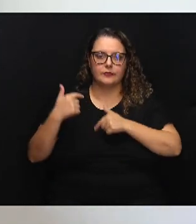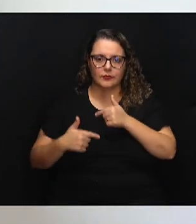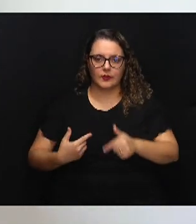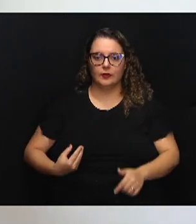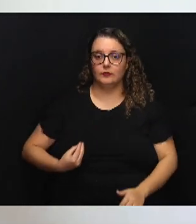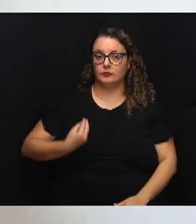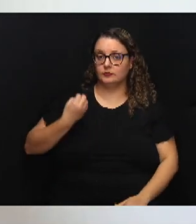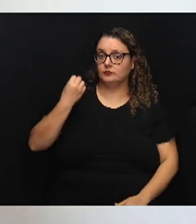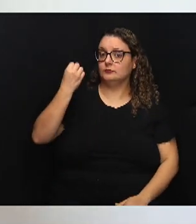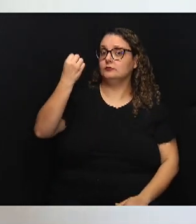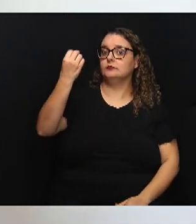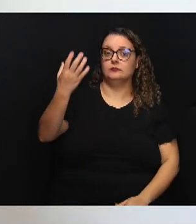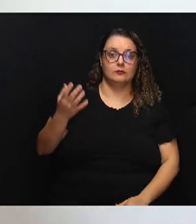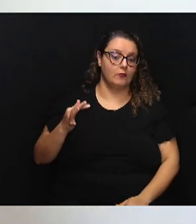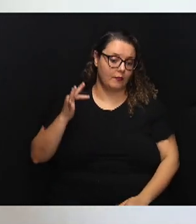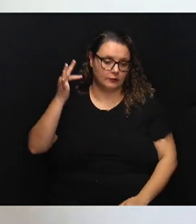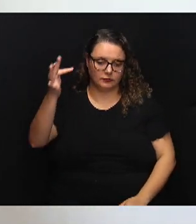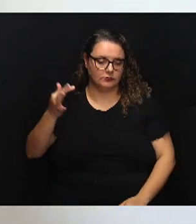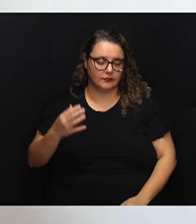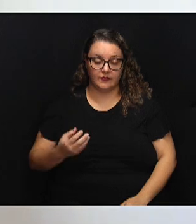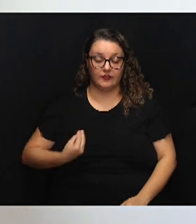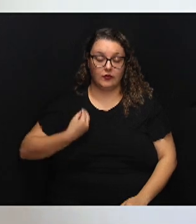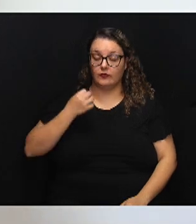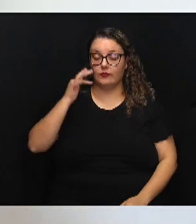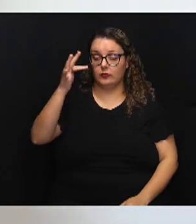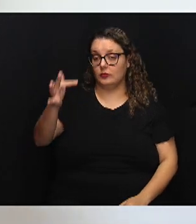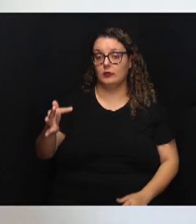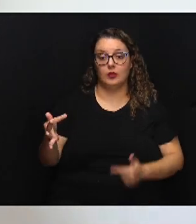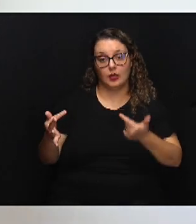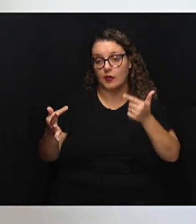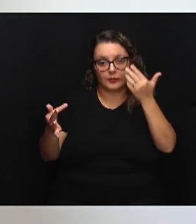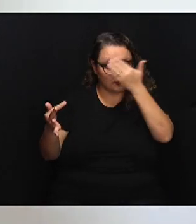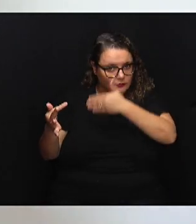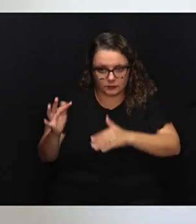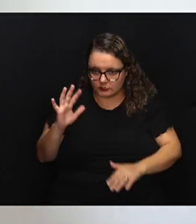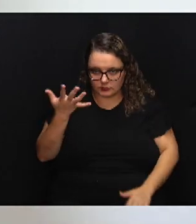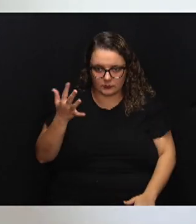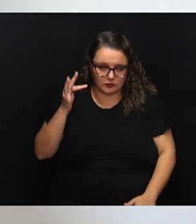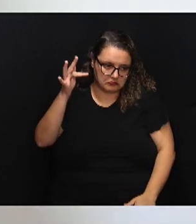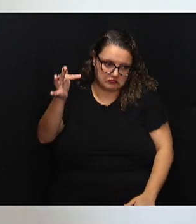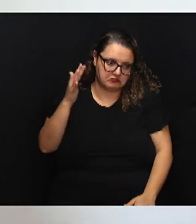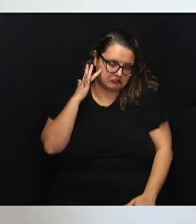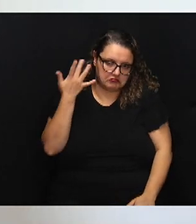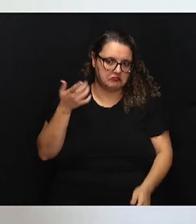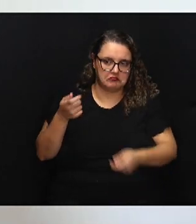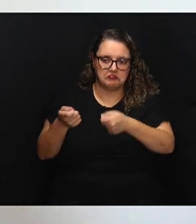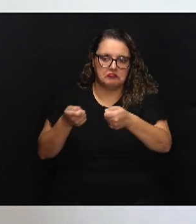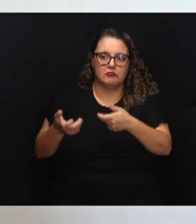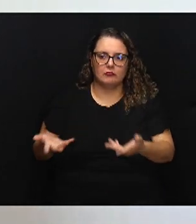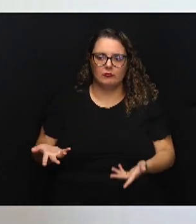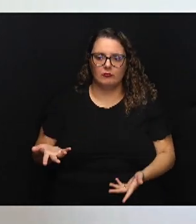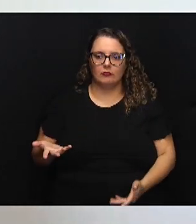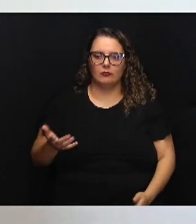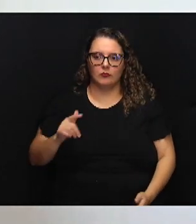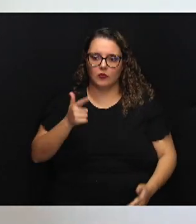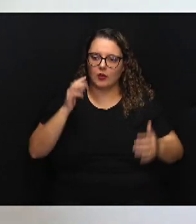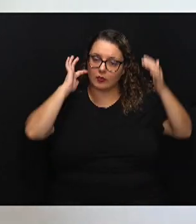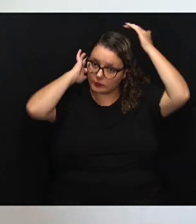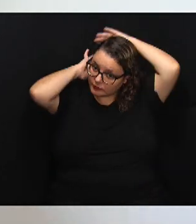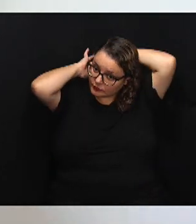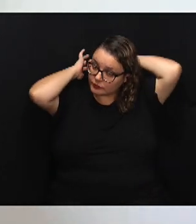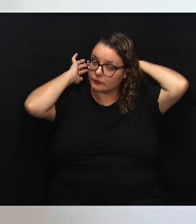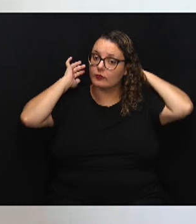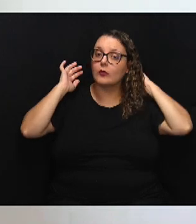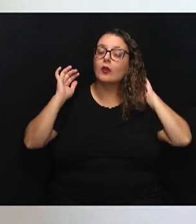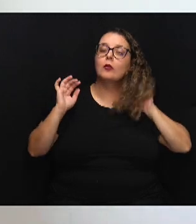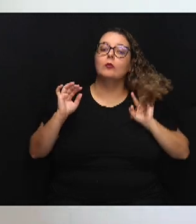um futuro que ela não tem evidências de que vai acontecer, porque o futuro a gente não controla, a gente pode tentar planejar